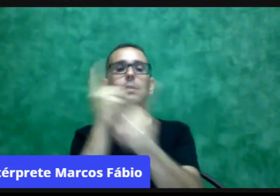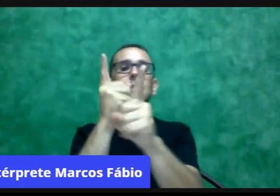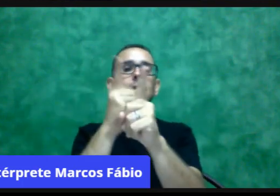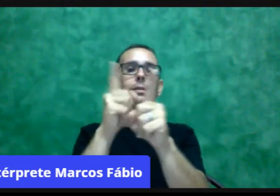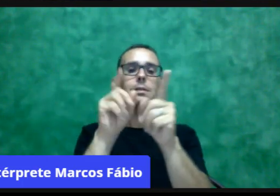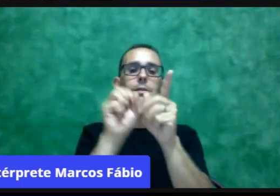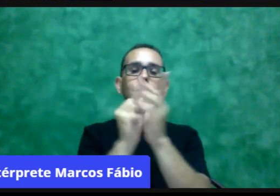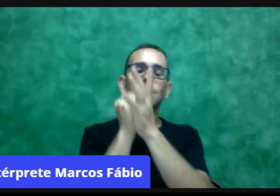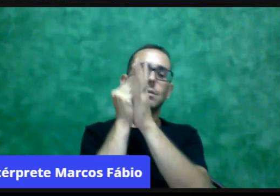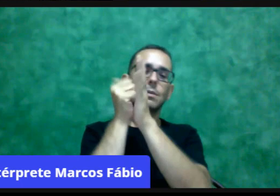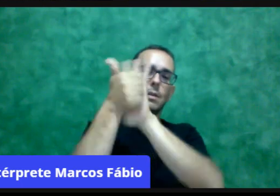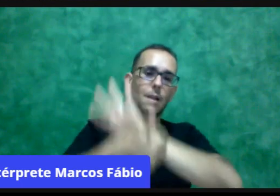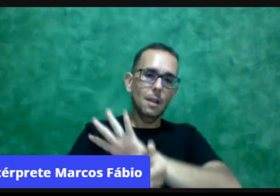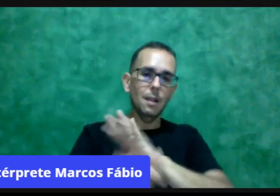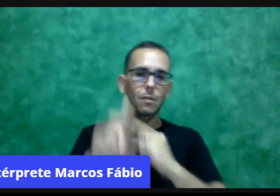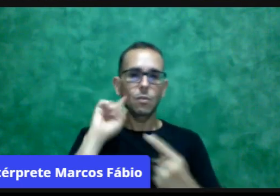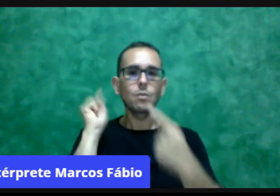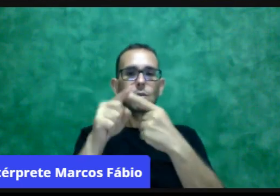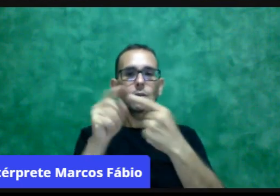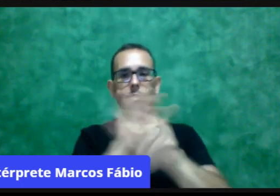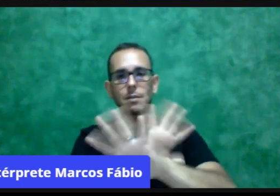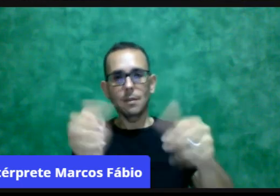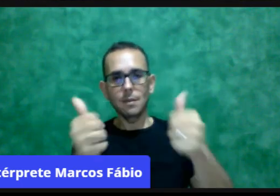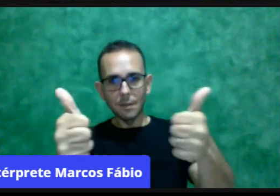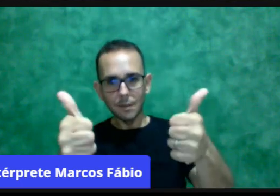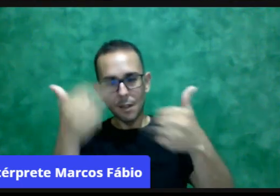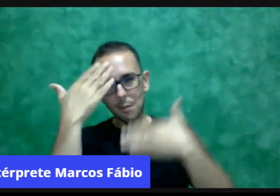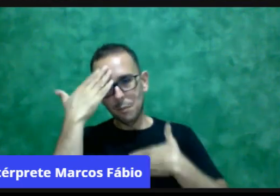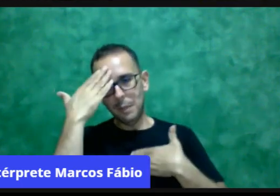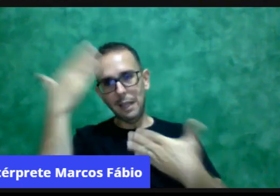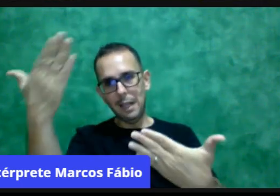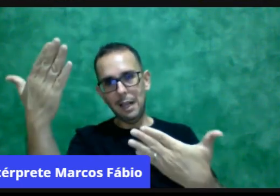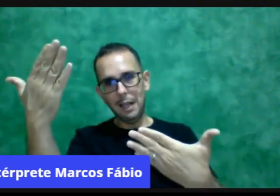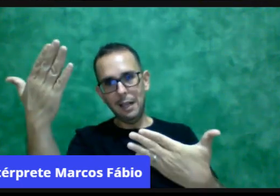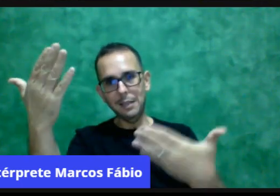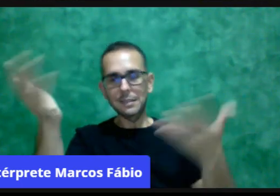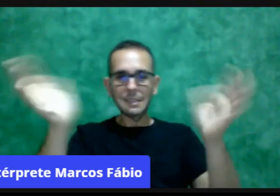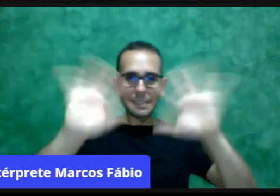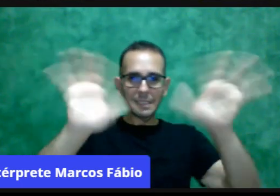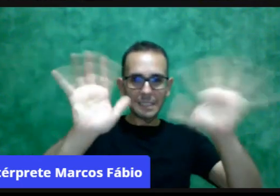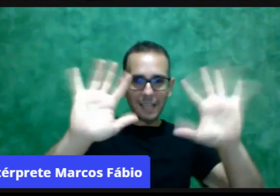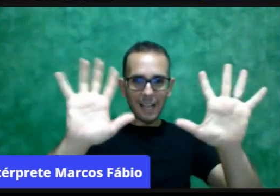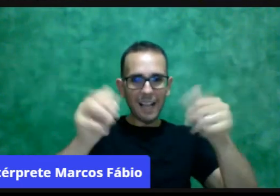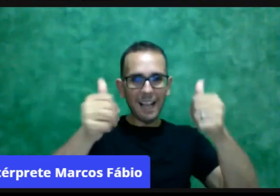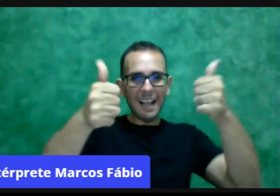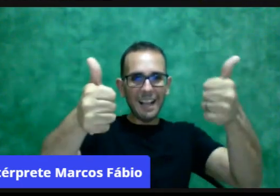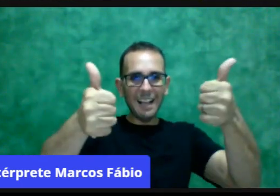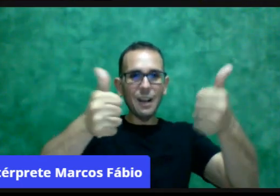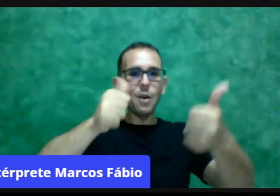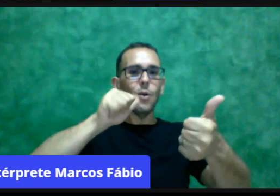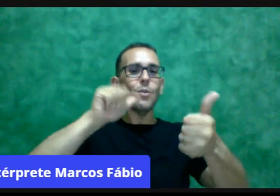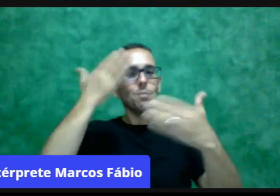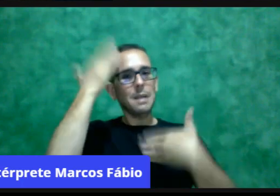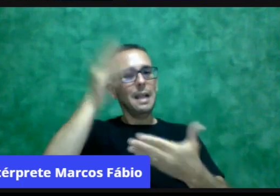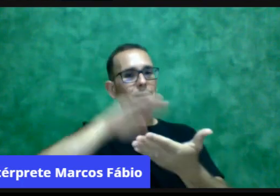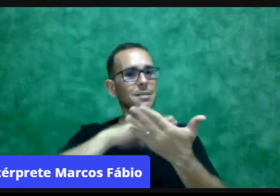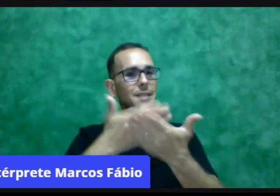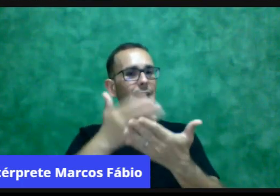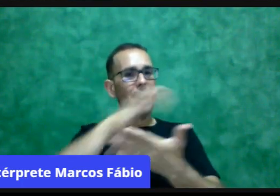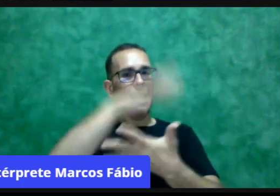em mais lives por aí. Ok? Então, obrigado. Tchau, tchau. Obrigado, Marcos e os intérpretes.